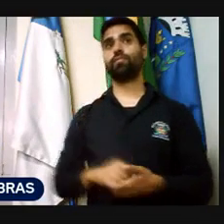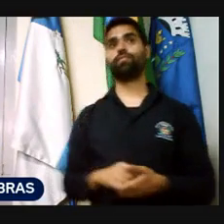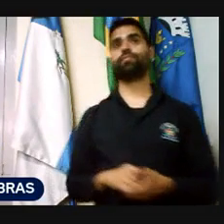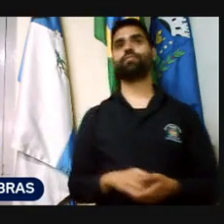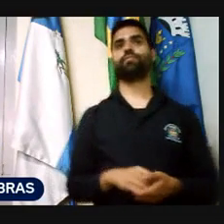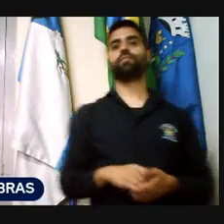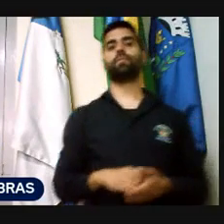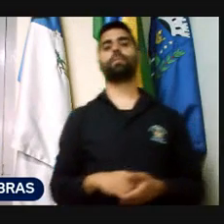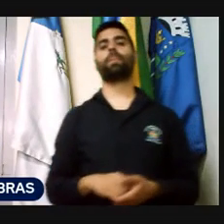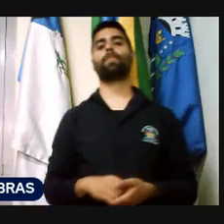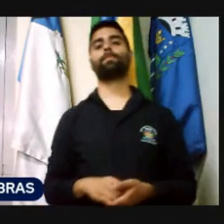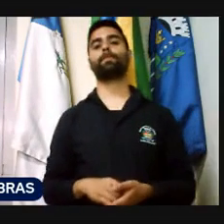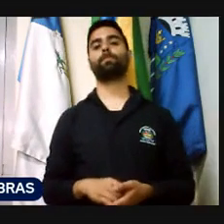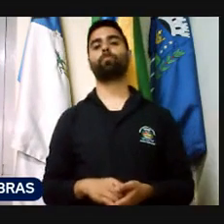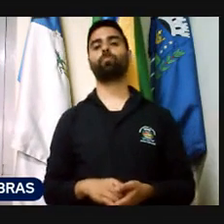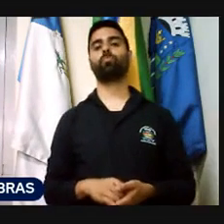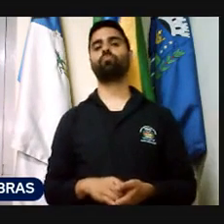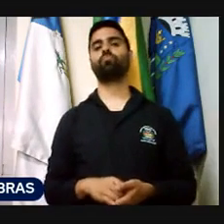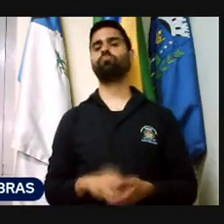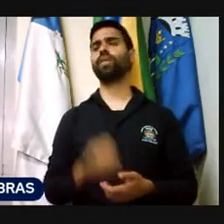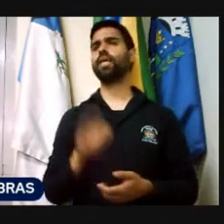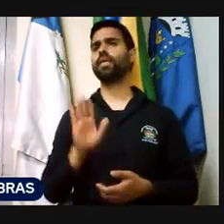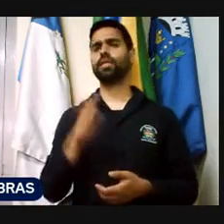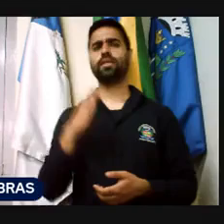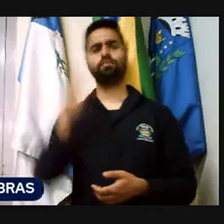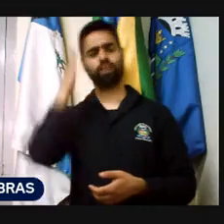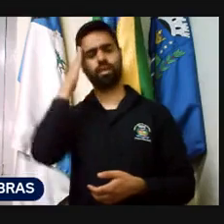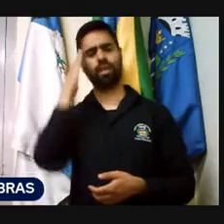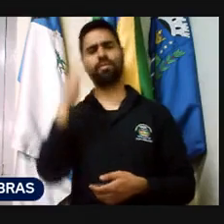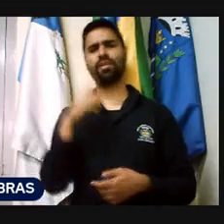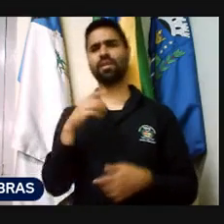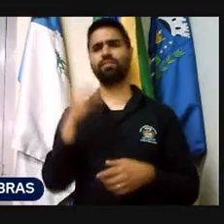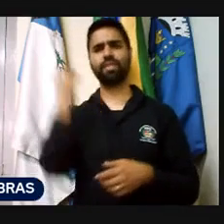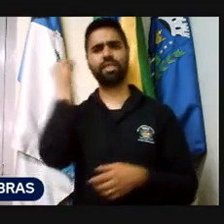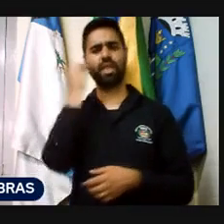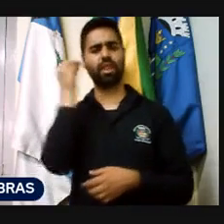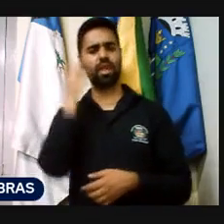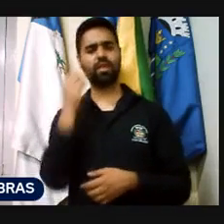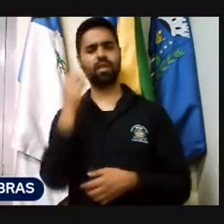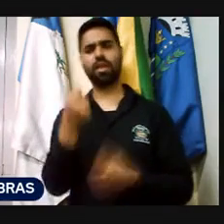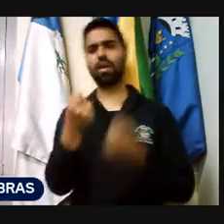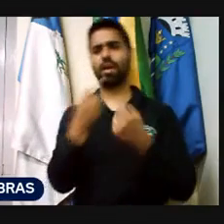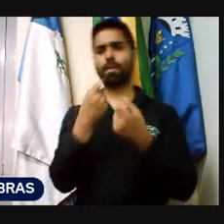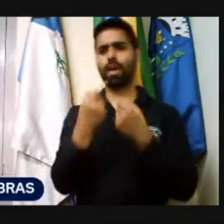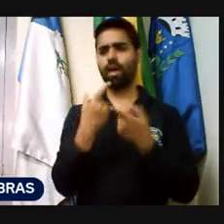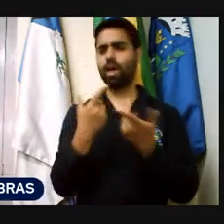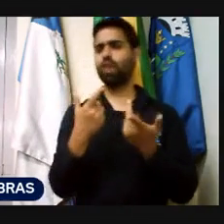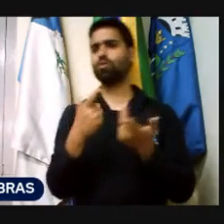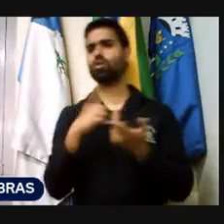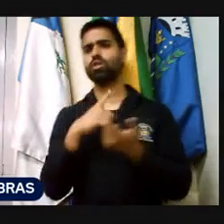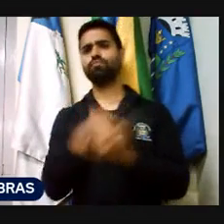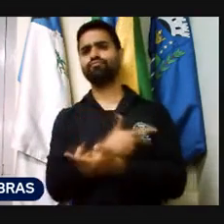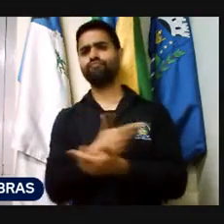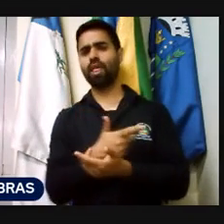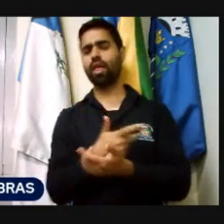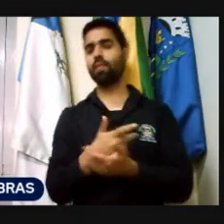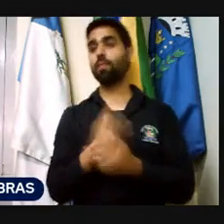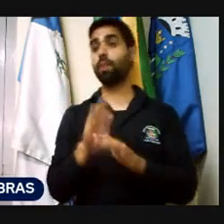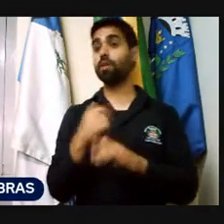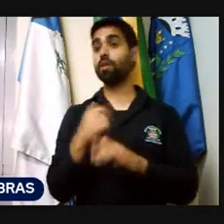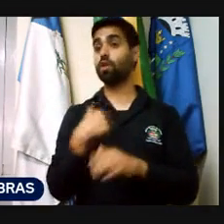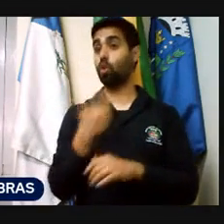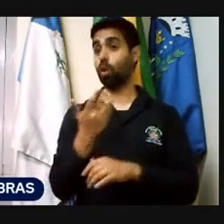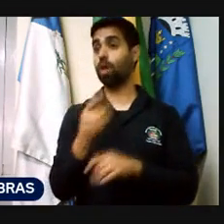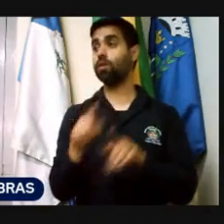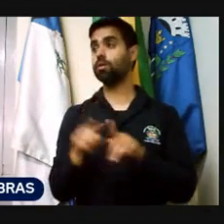que nós estamos brigando ainda por exames, medicações, né? Mas nós estamos querendo ver a parte